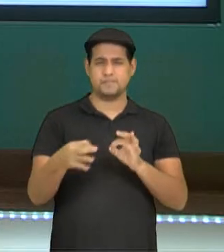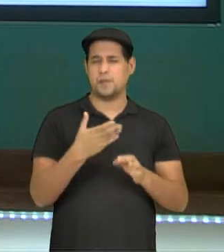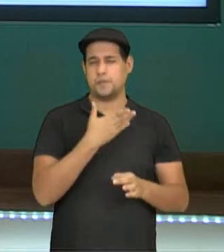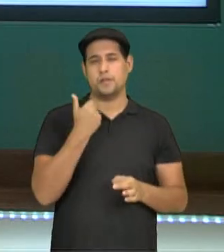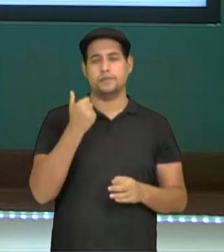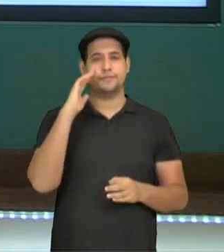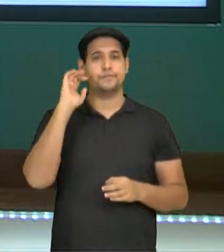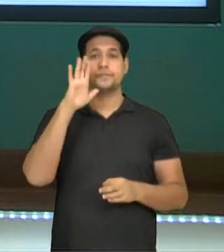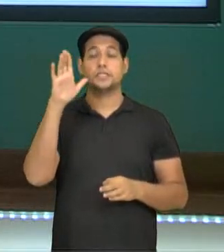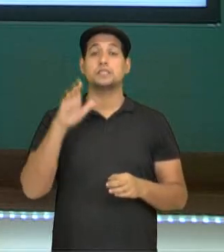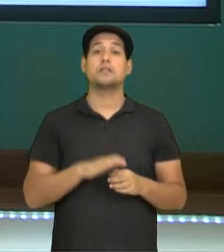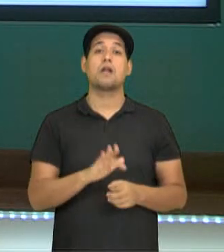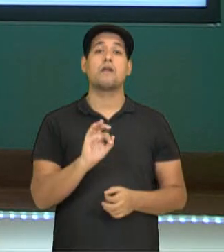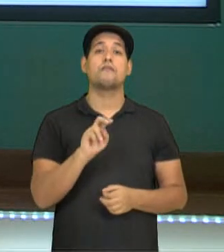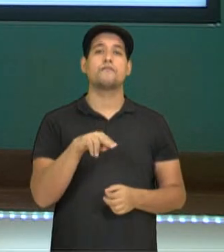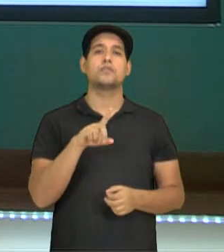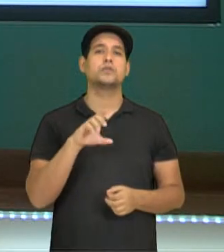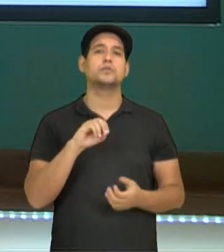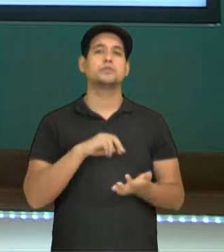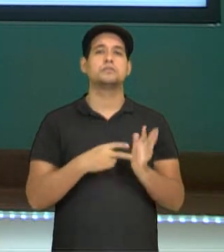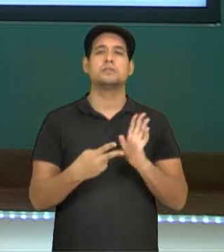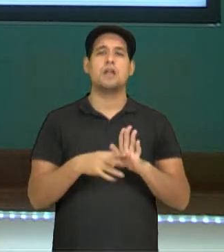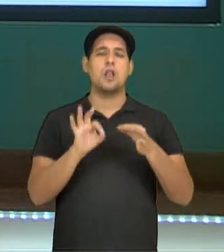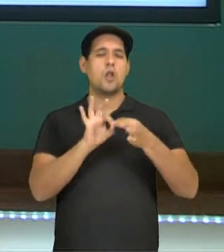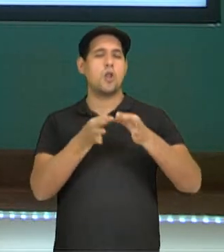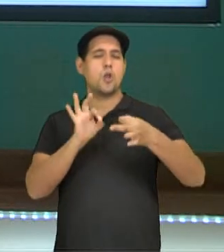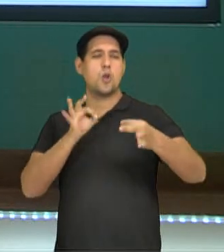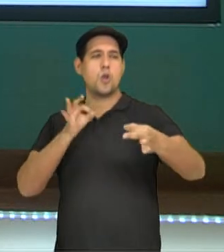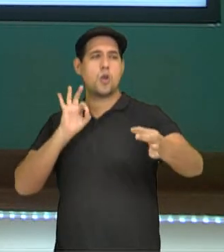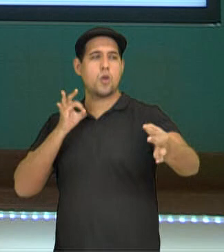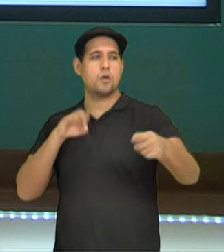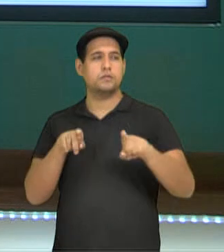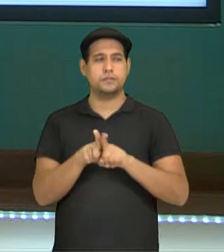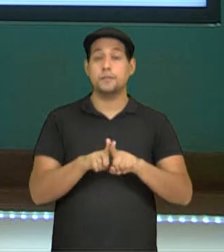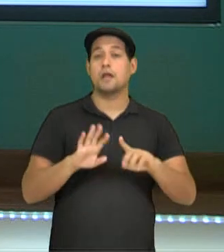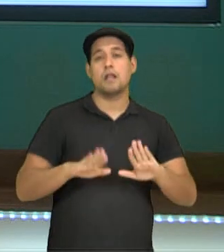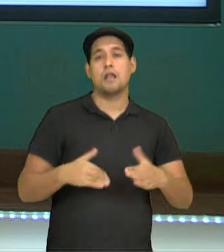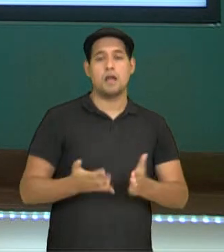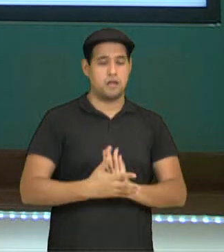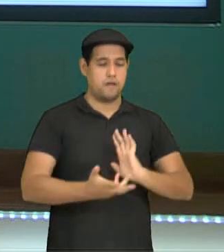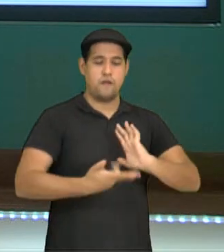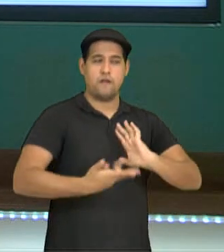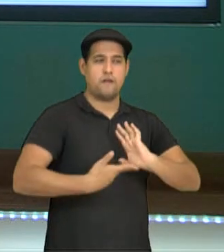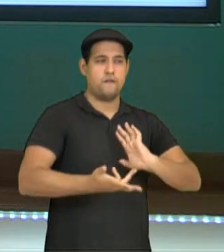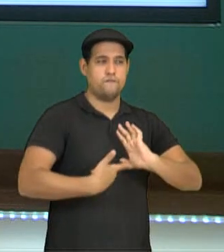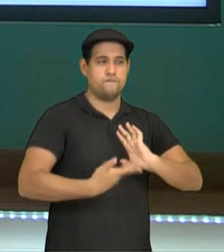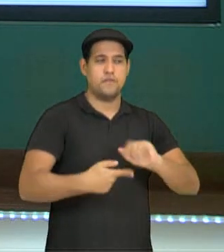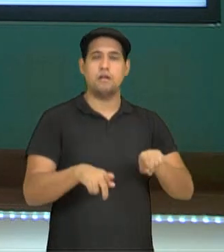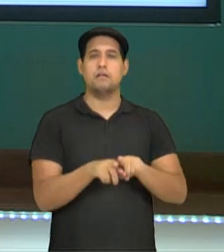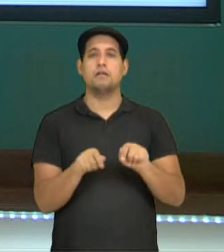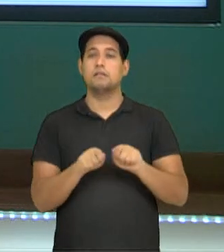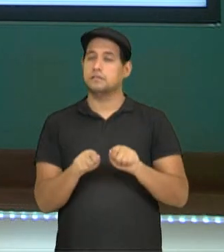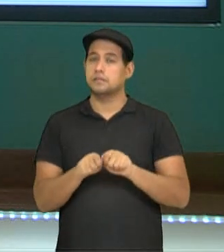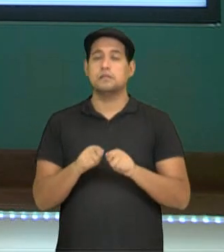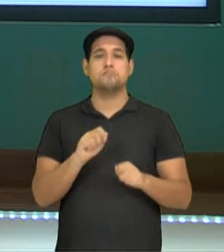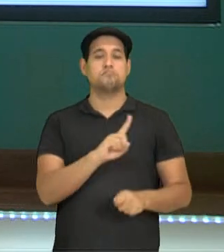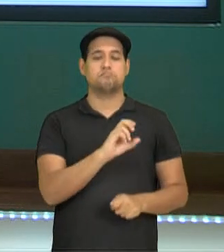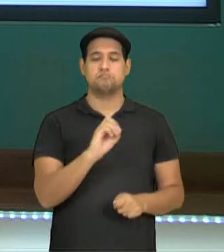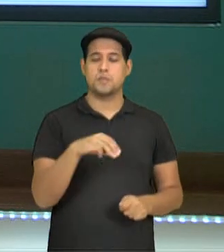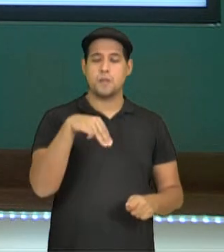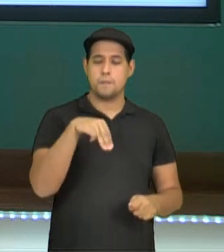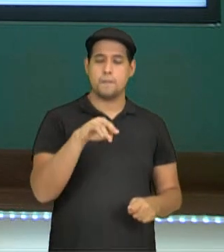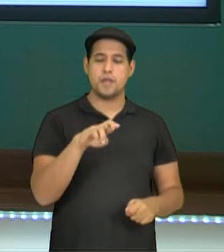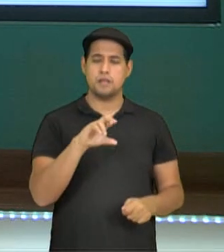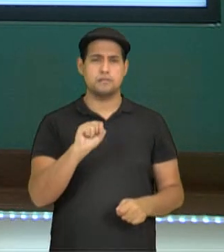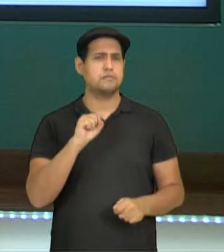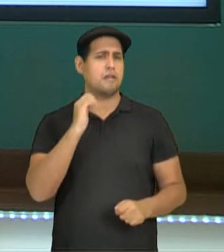fica melhor. E o fundo, as maiores distâncias. É óbvio que a velocidade que eu vou atingir aqui nessa prova de 100 metros, por